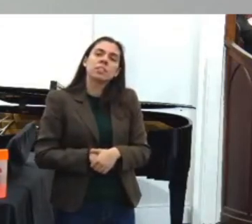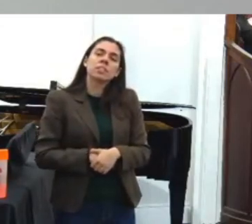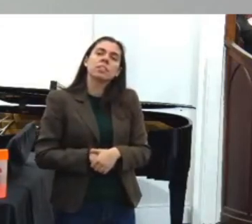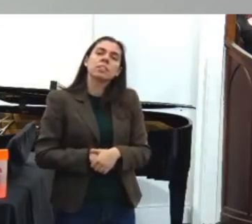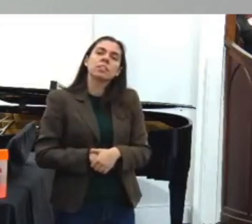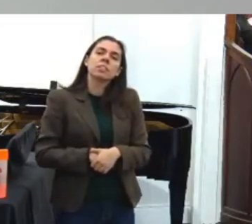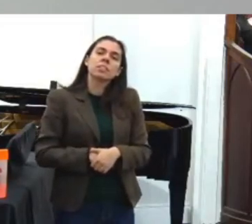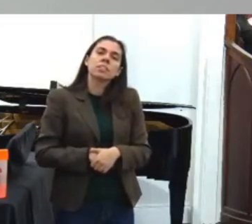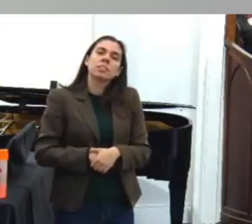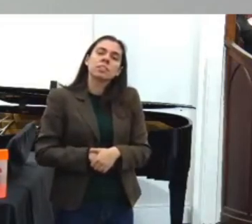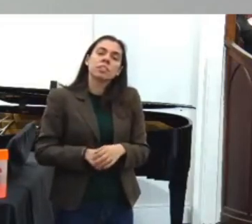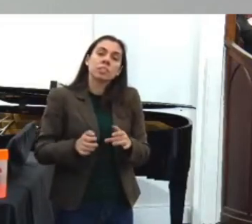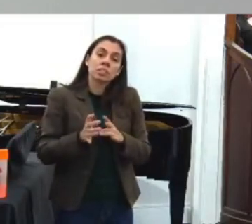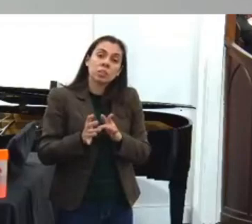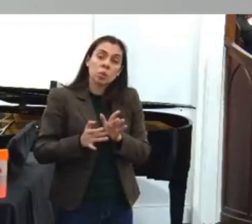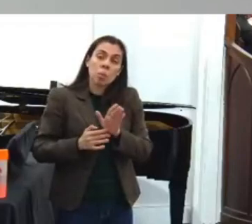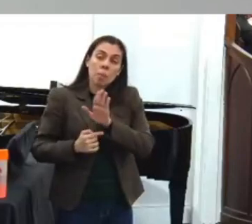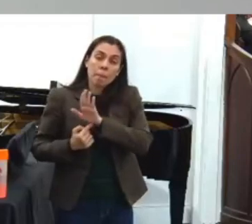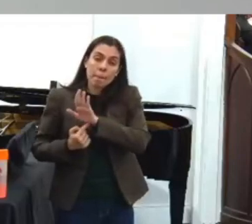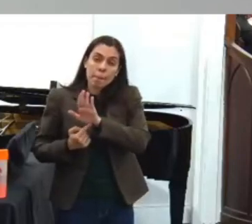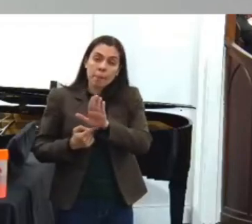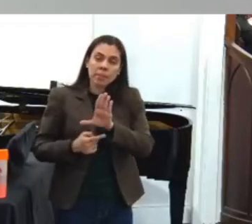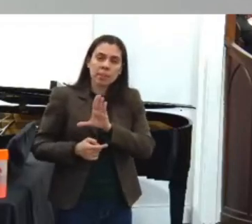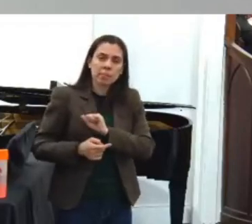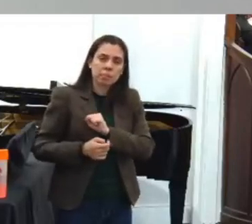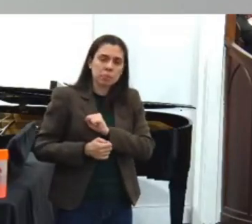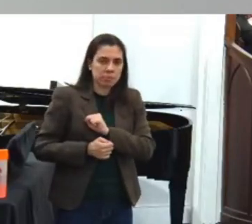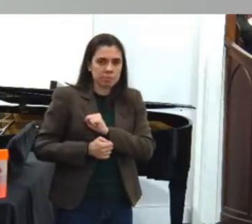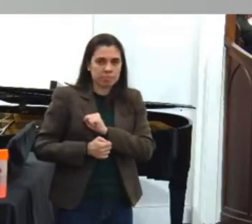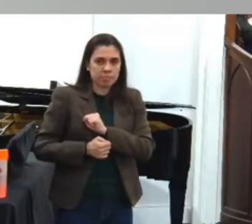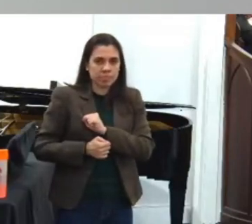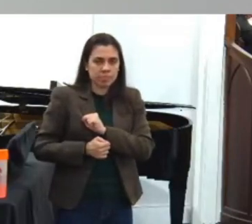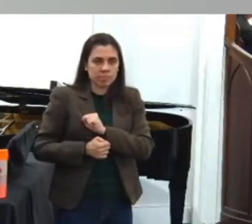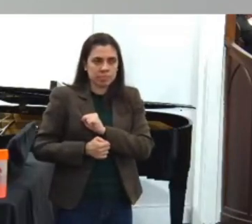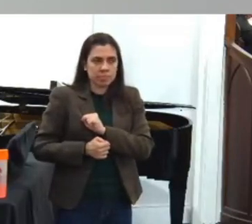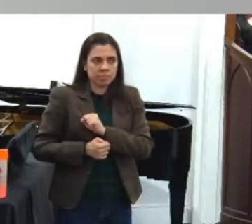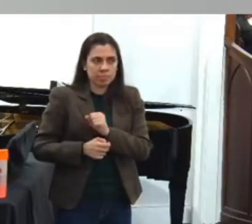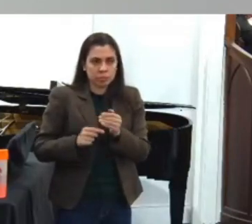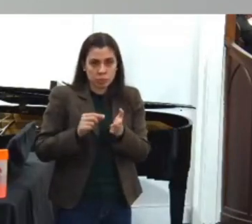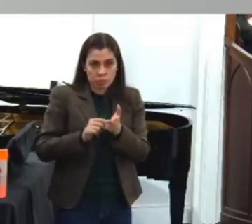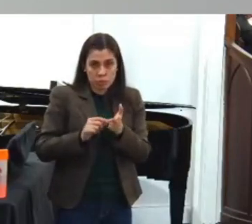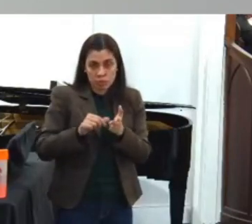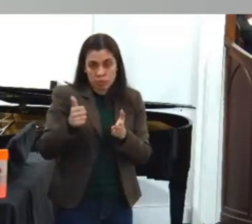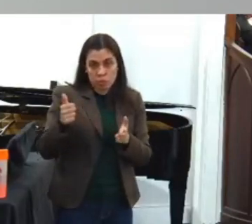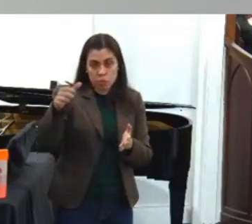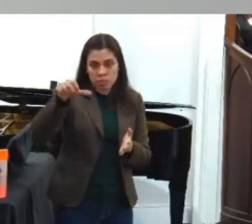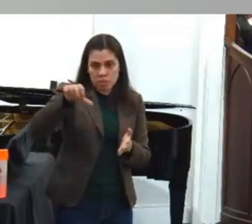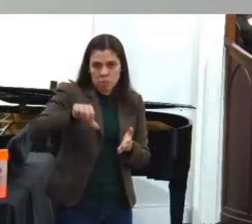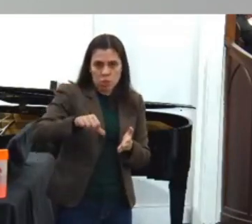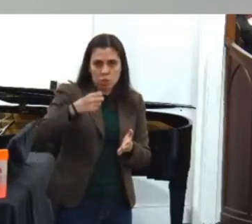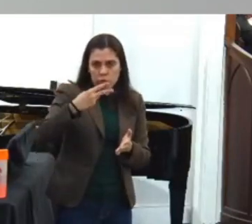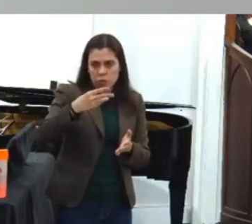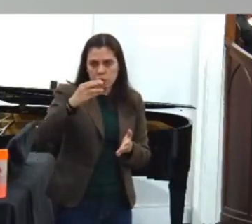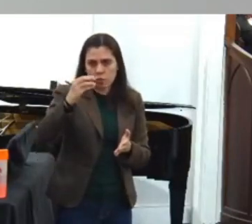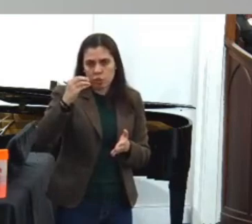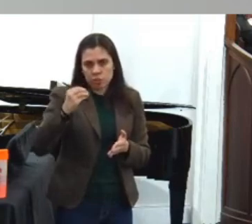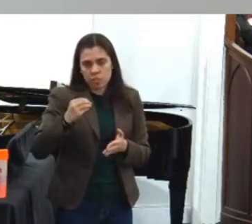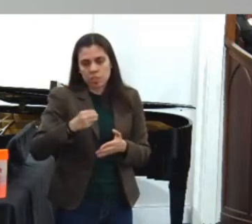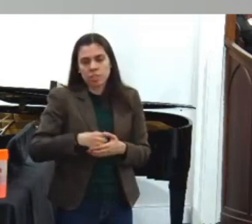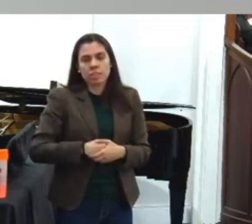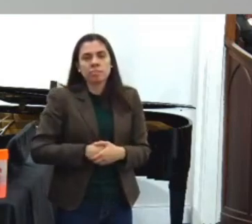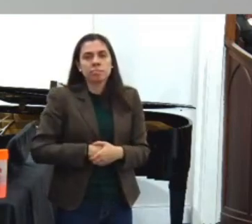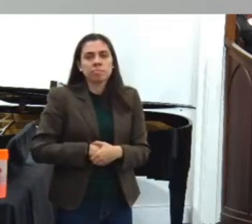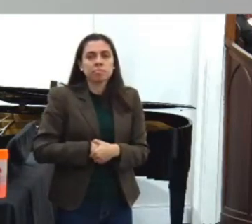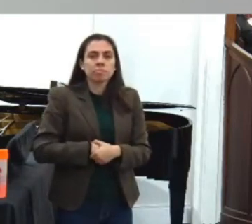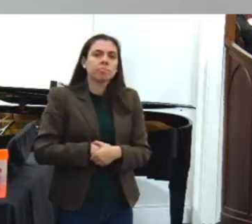demonstra o seu amor à sua igreja. Os versos 19 e 20 nos falam a respeito disso,